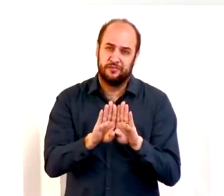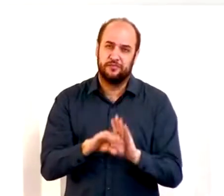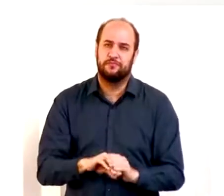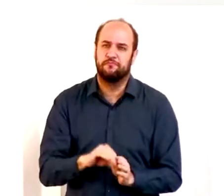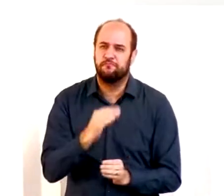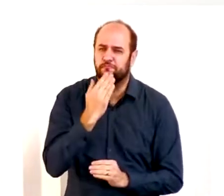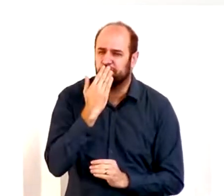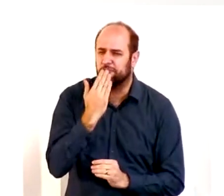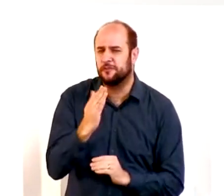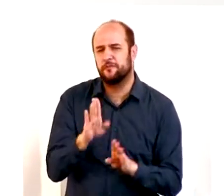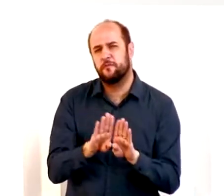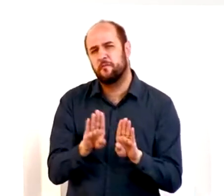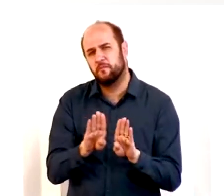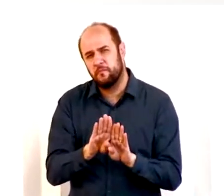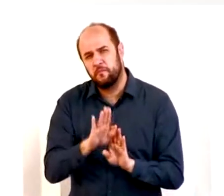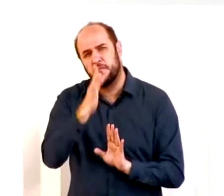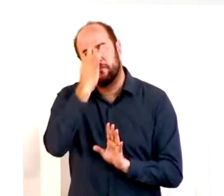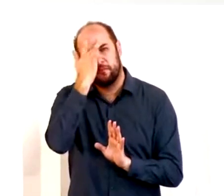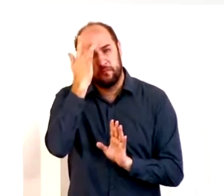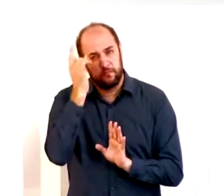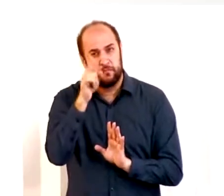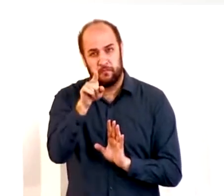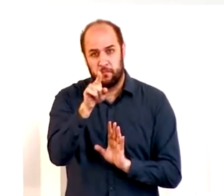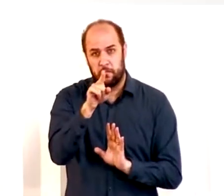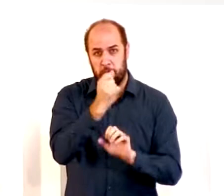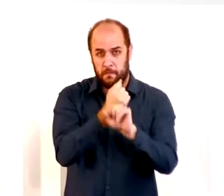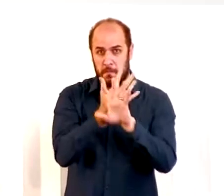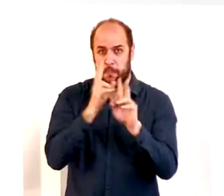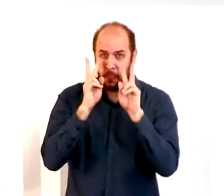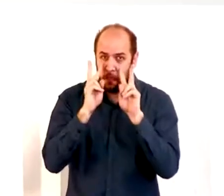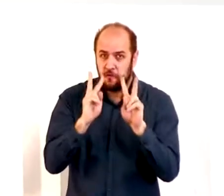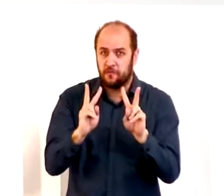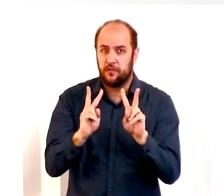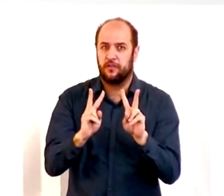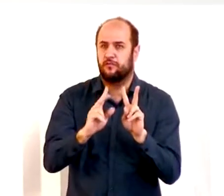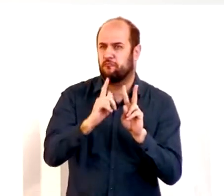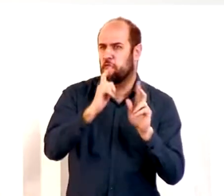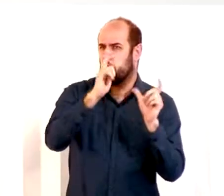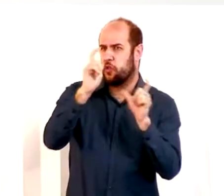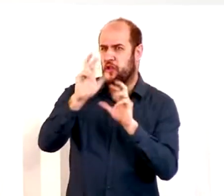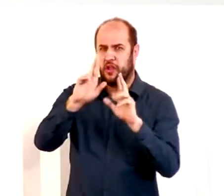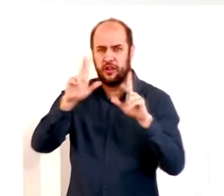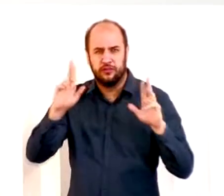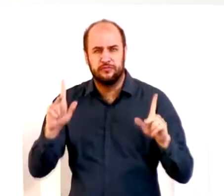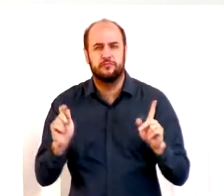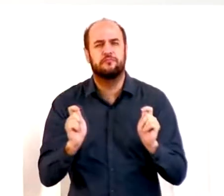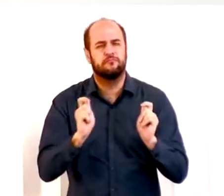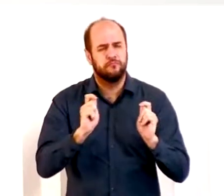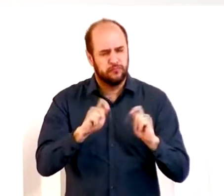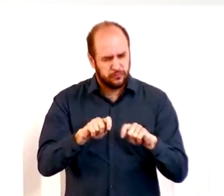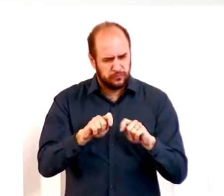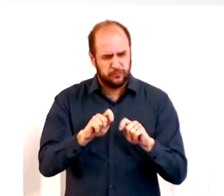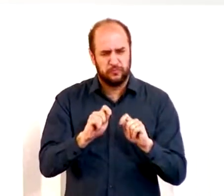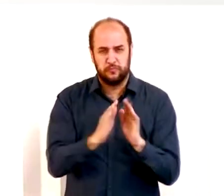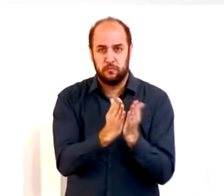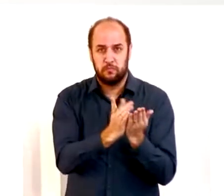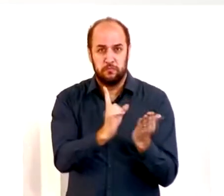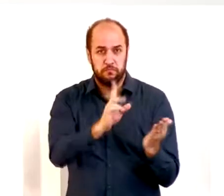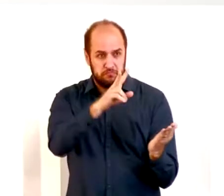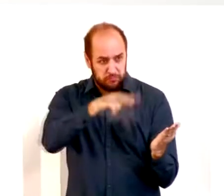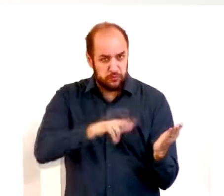nós pedimos também que os irmãos que estejam acompanhando este serviço de outros lugares, que possam acompanhar com a Bíblia